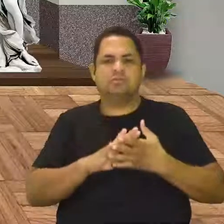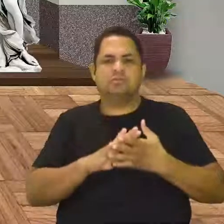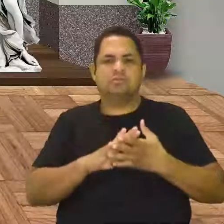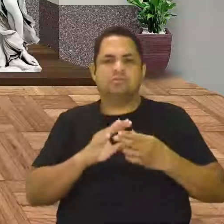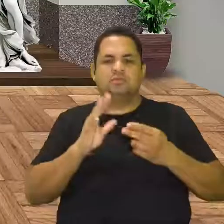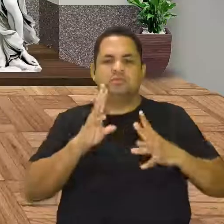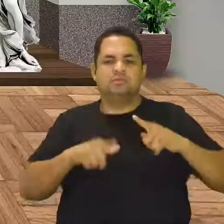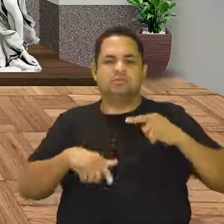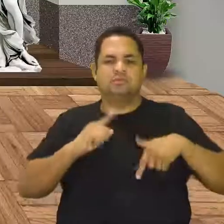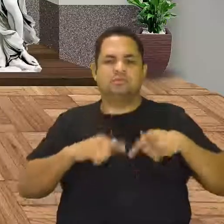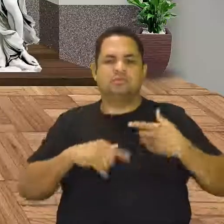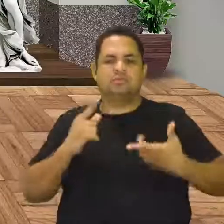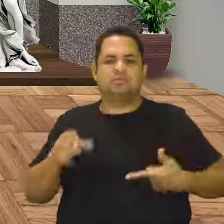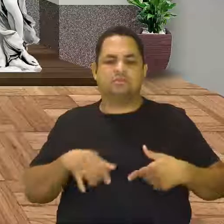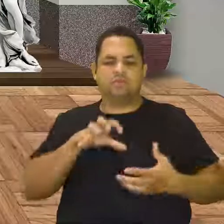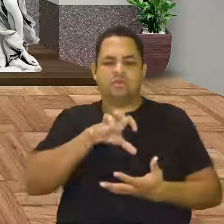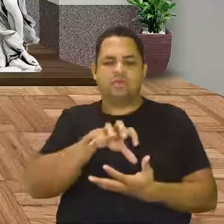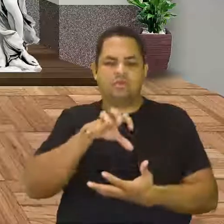árabe e tudo?